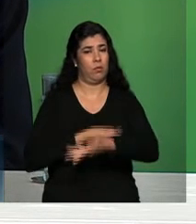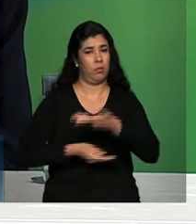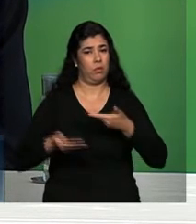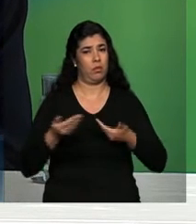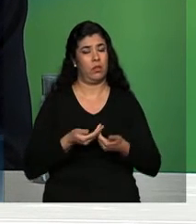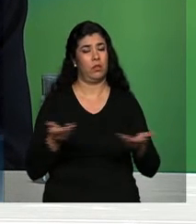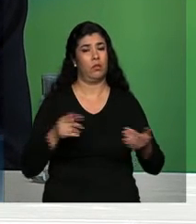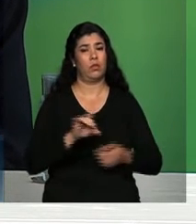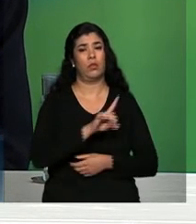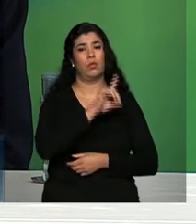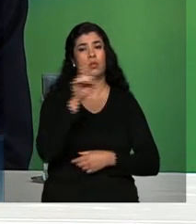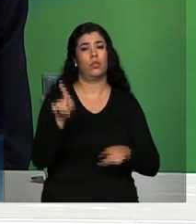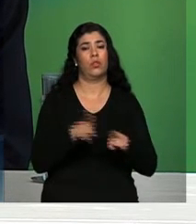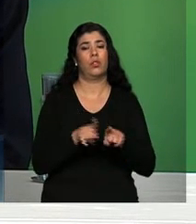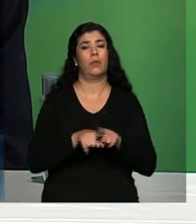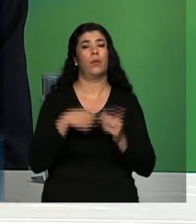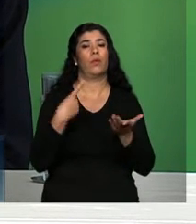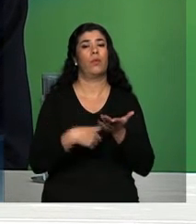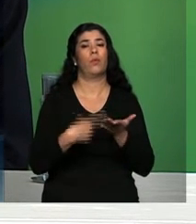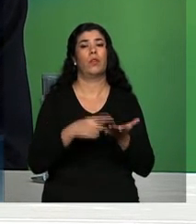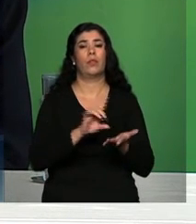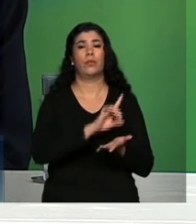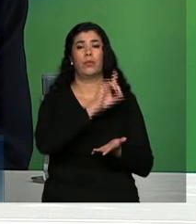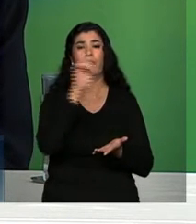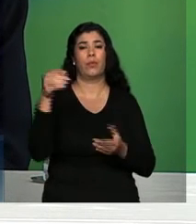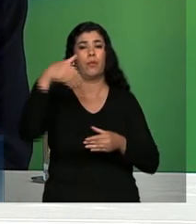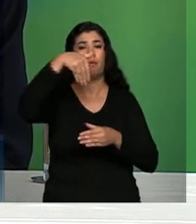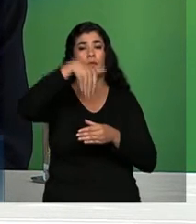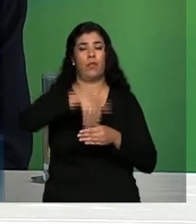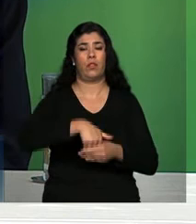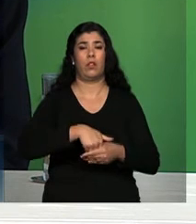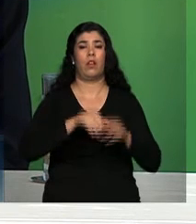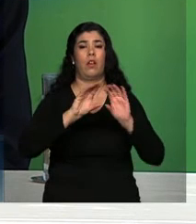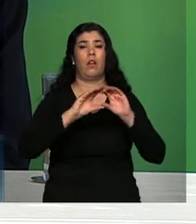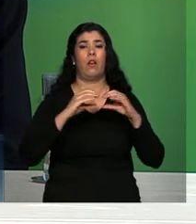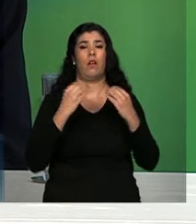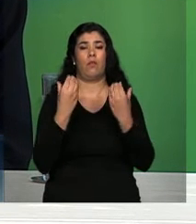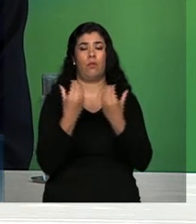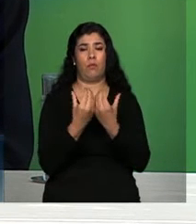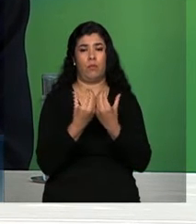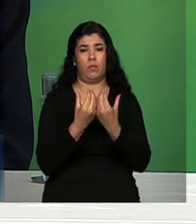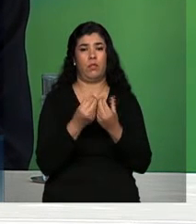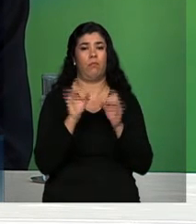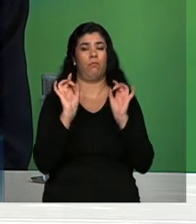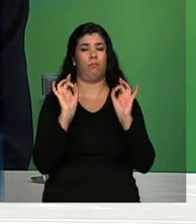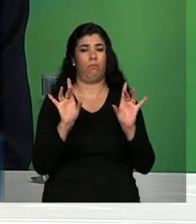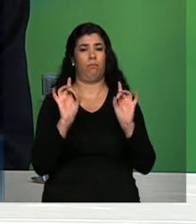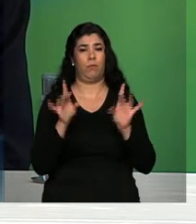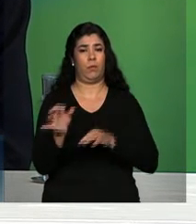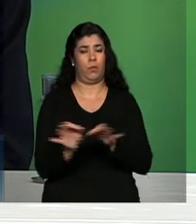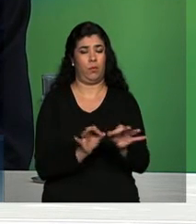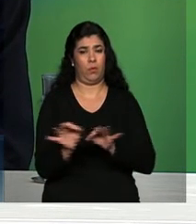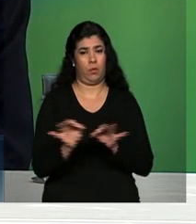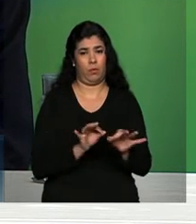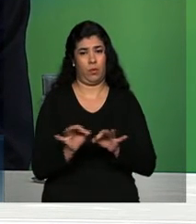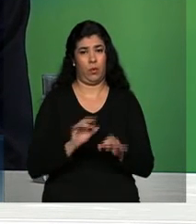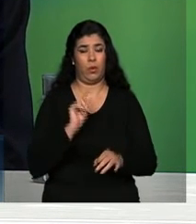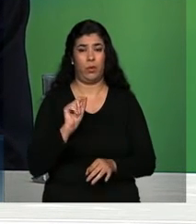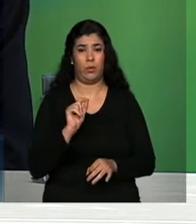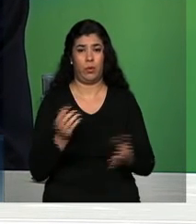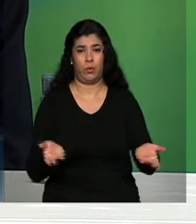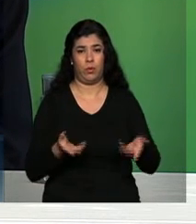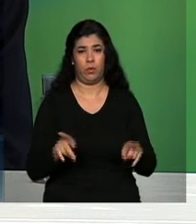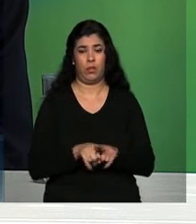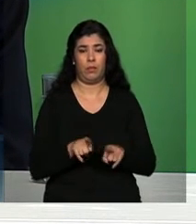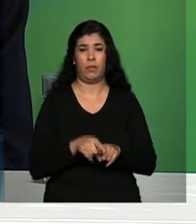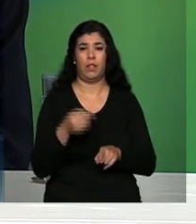que será marcada a data da votação na comissão especial do projeto, que então